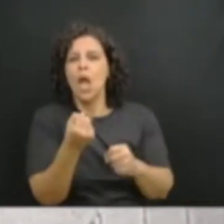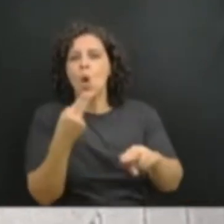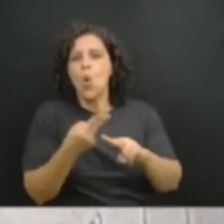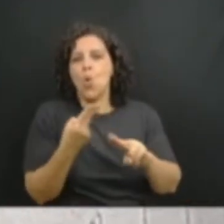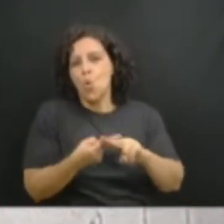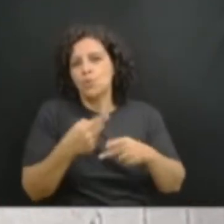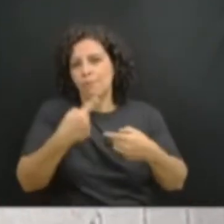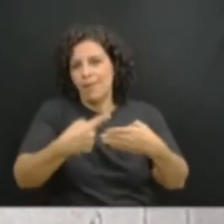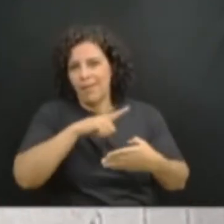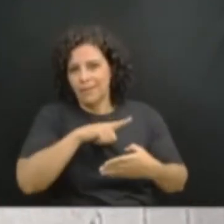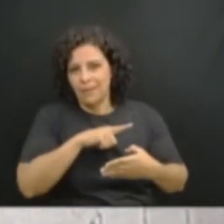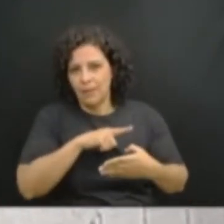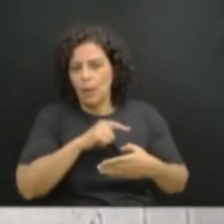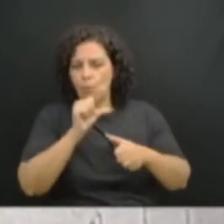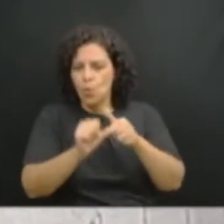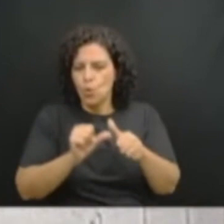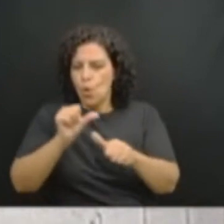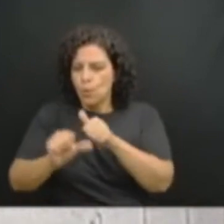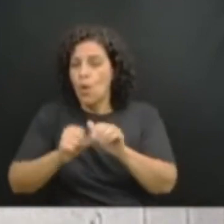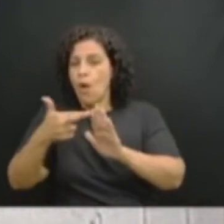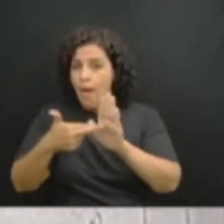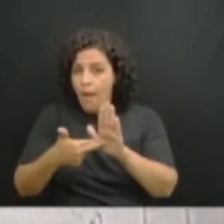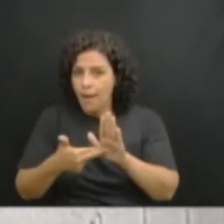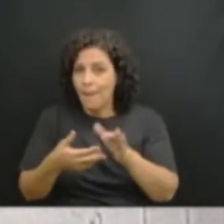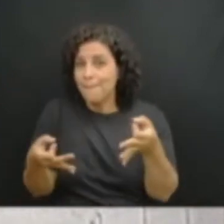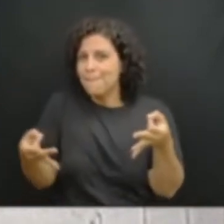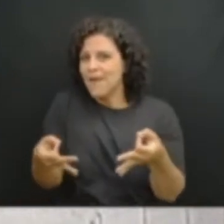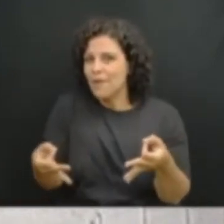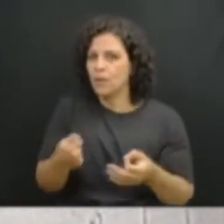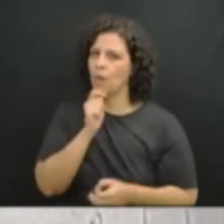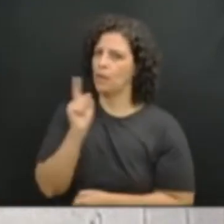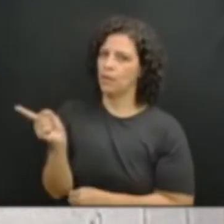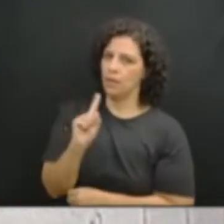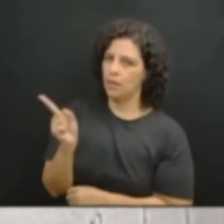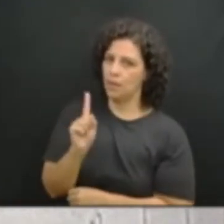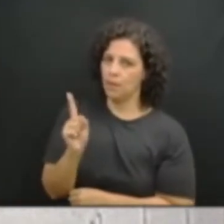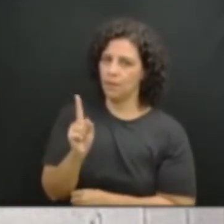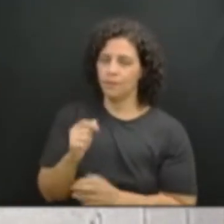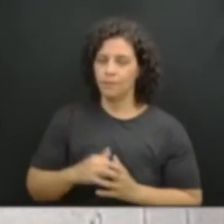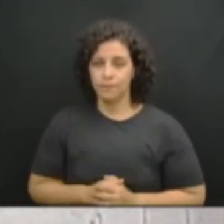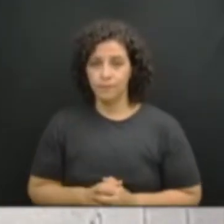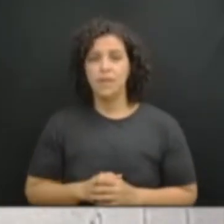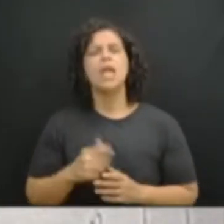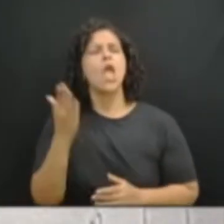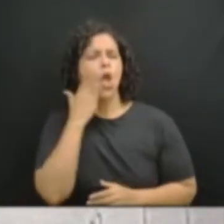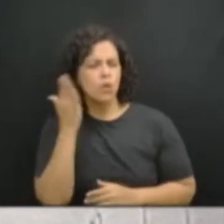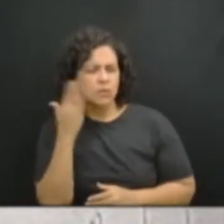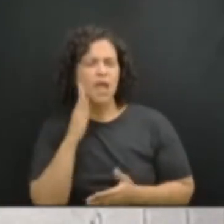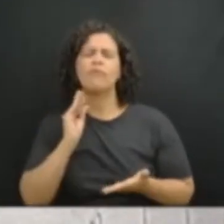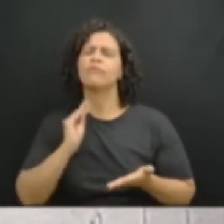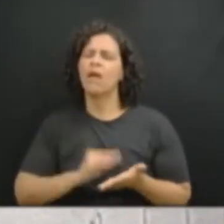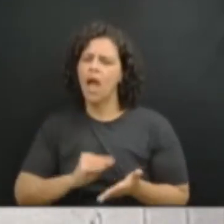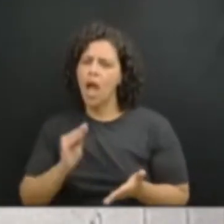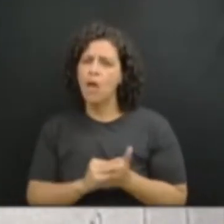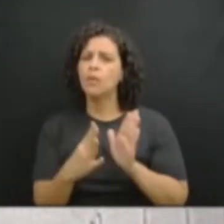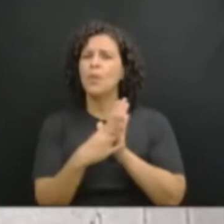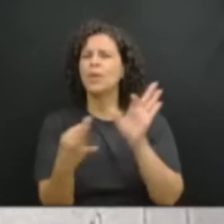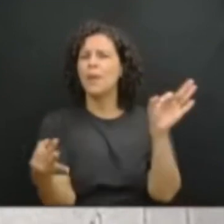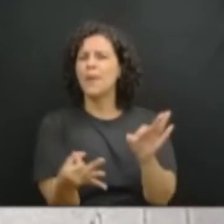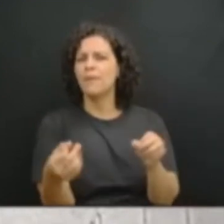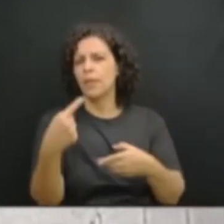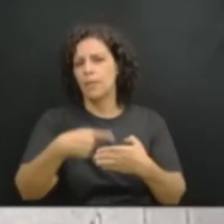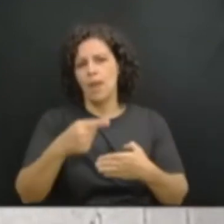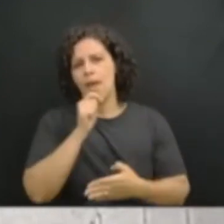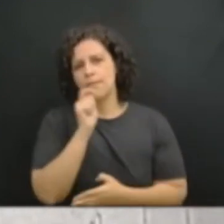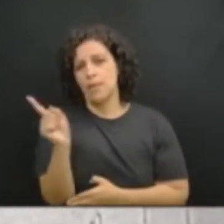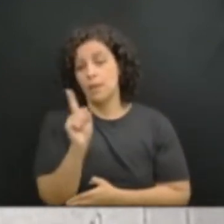as mudanças. Claro que ainda não é o pedágio que o Paraná precisa. Claro que não é o modelo ideal.